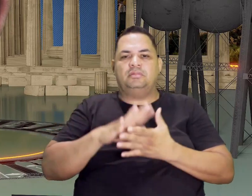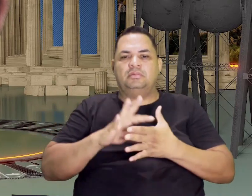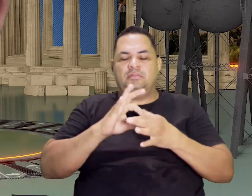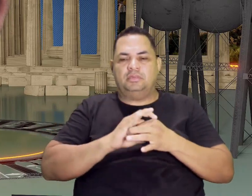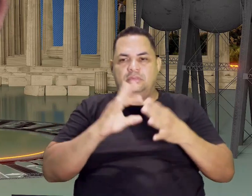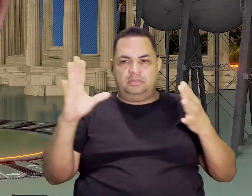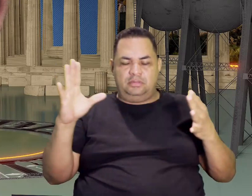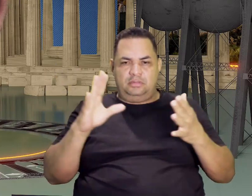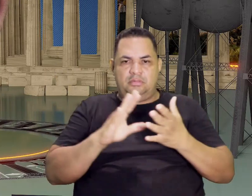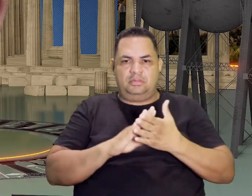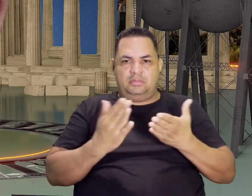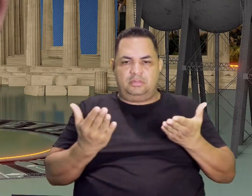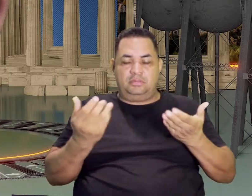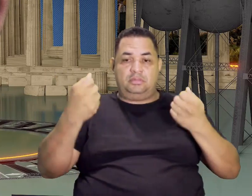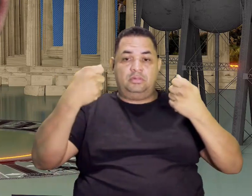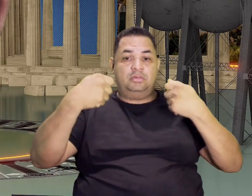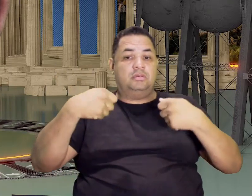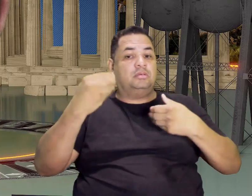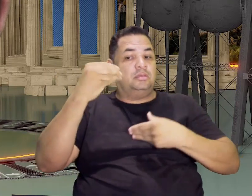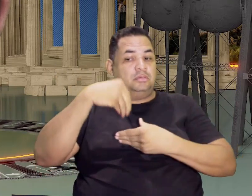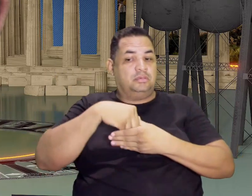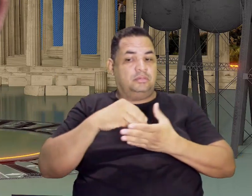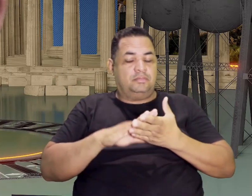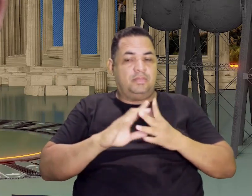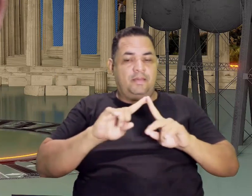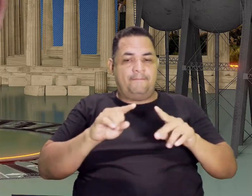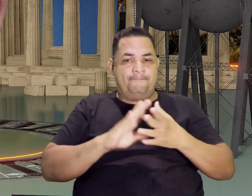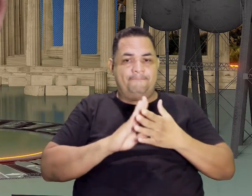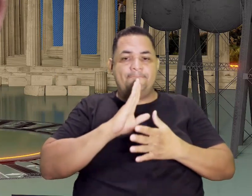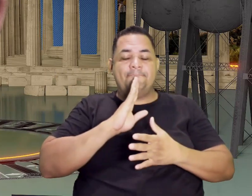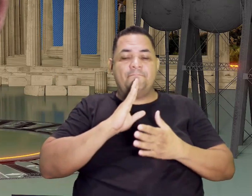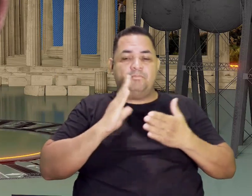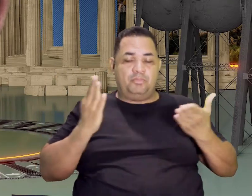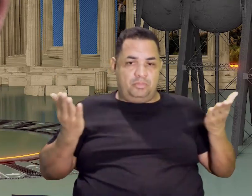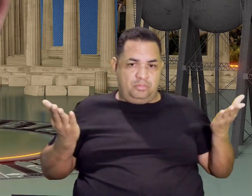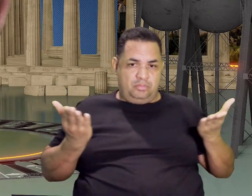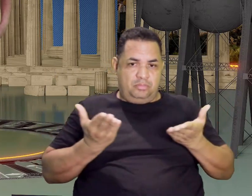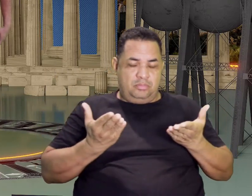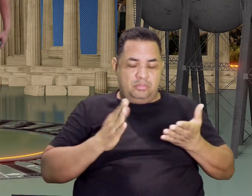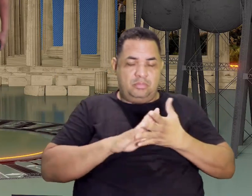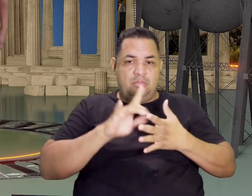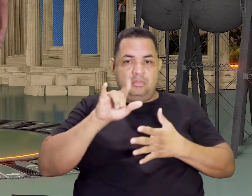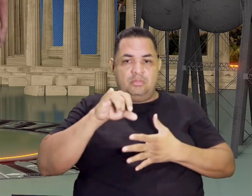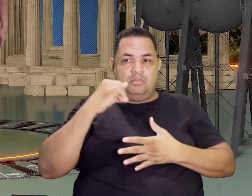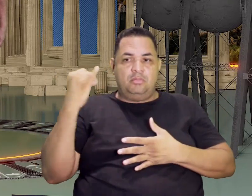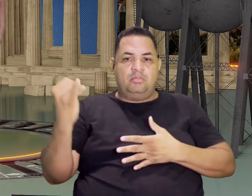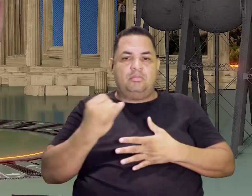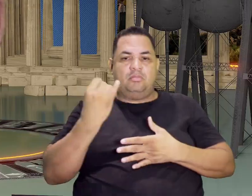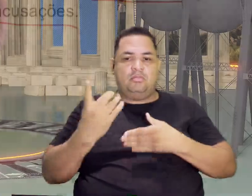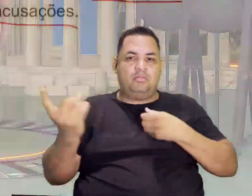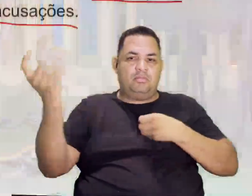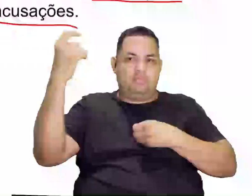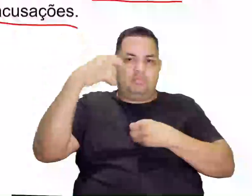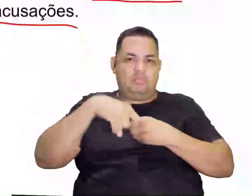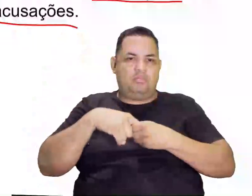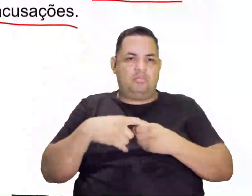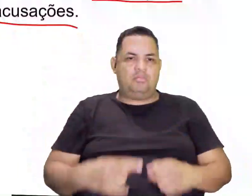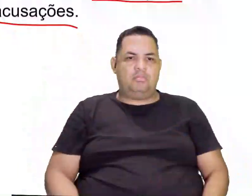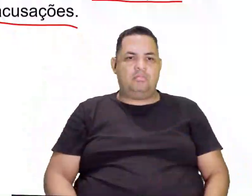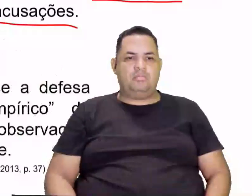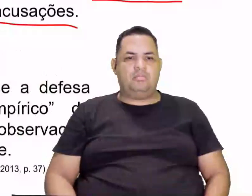etc. Então é nessa perspectiva, mas o reconhecimento atualmente é importante. Voltando lá, olha aí.